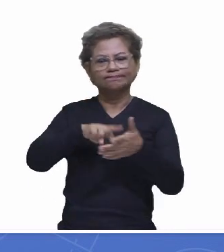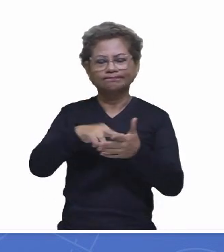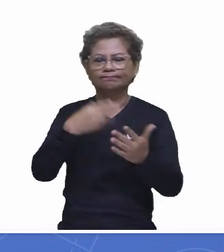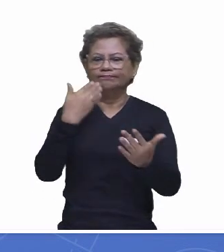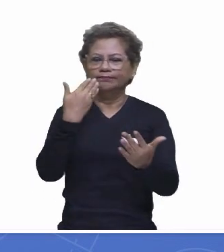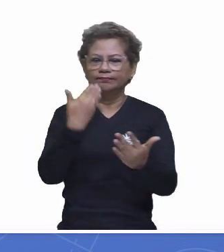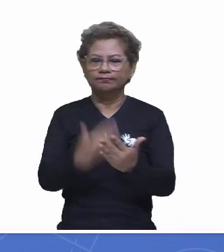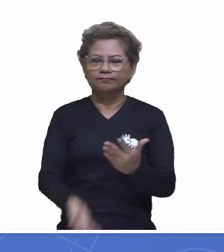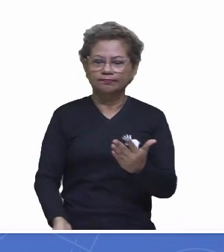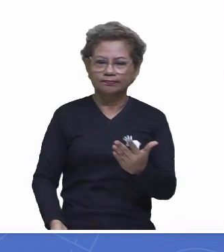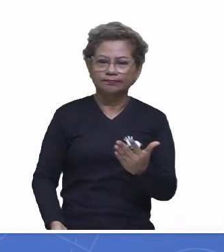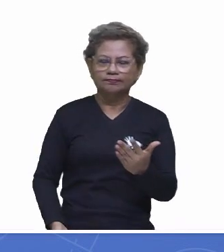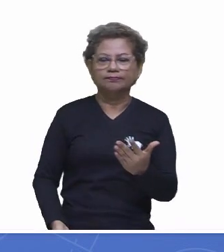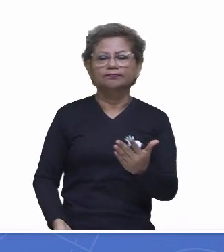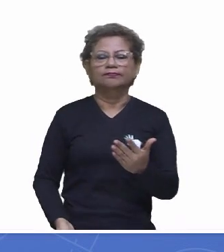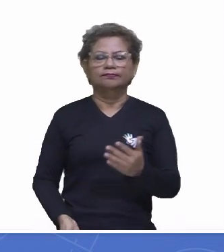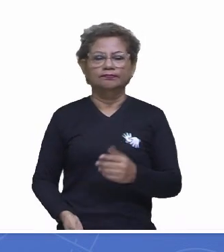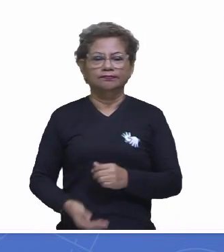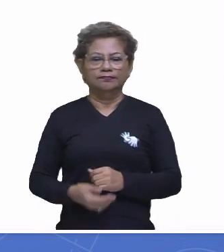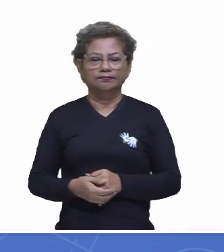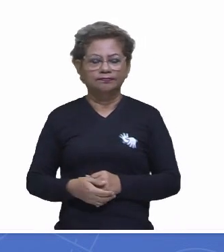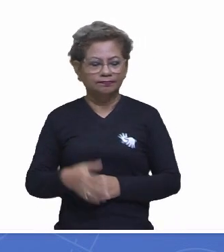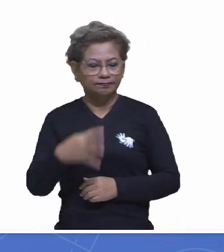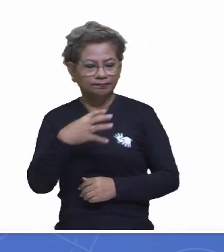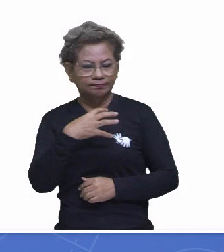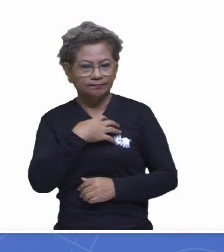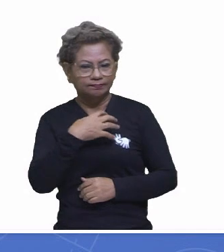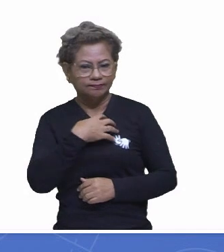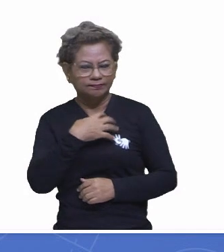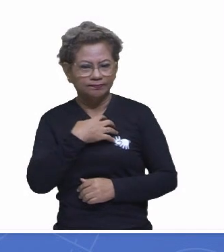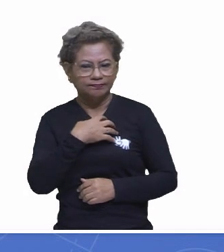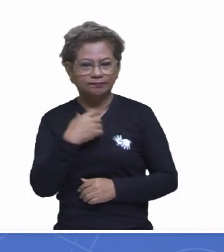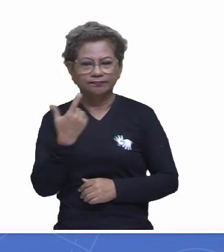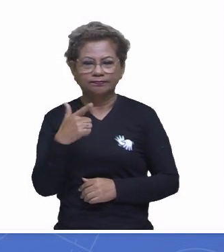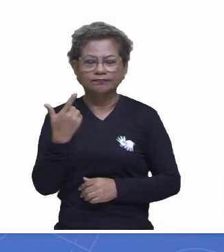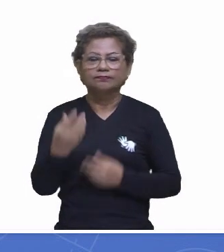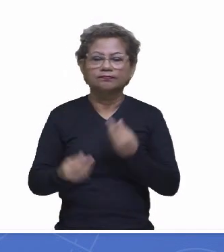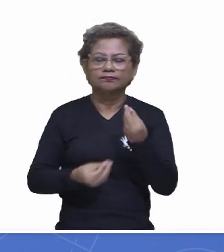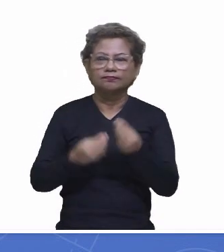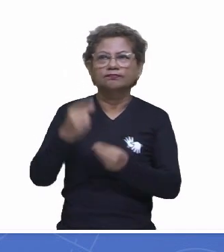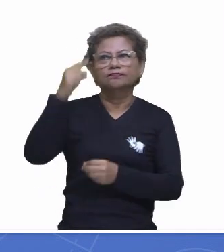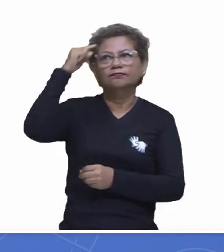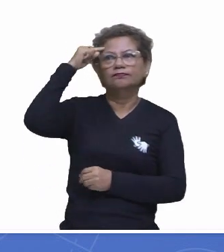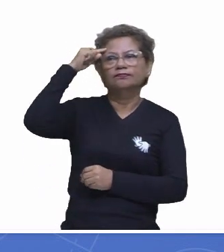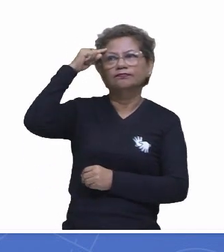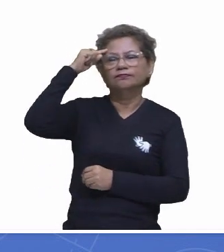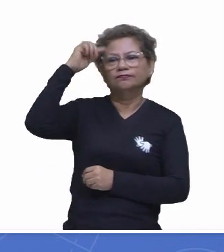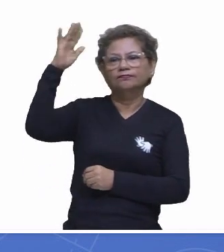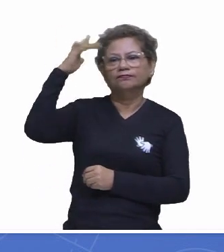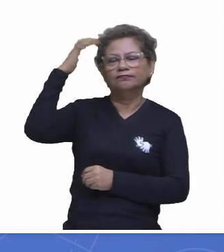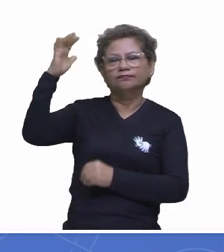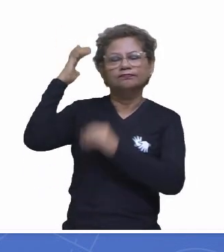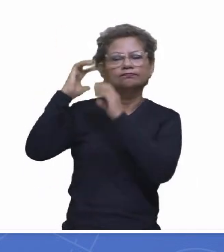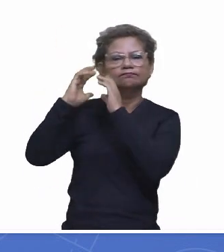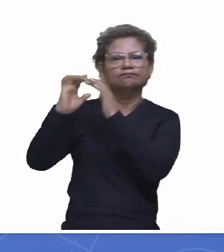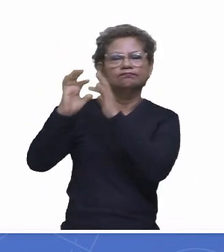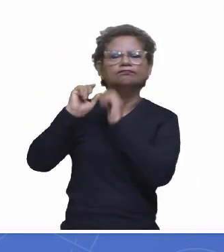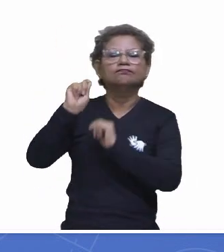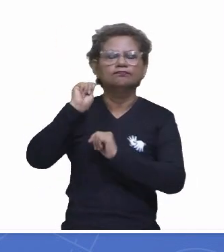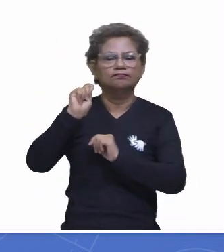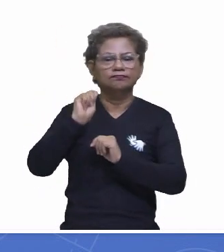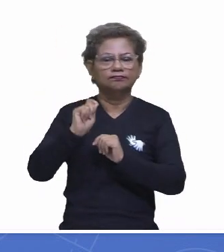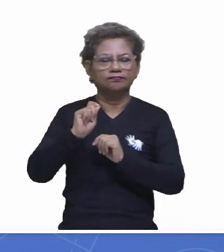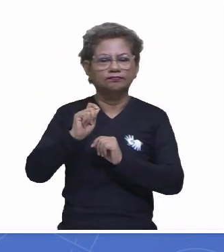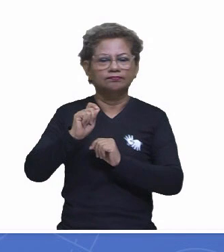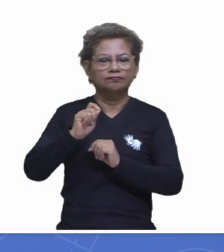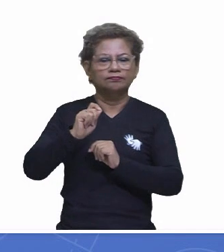do sentido das ações pela perda da capacidade de reflexão sobre o que se faz. A